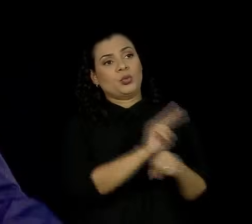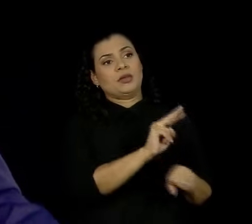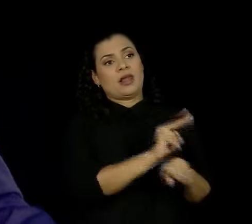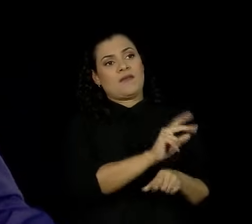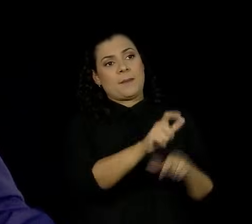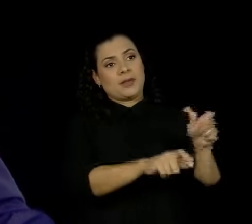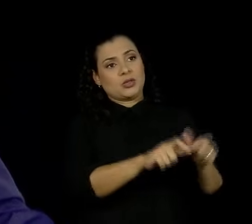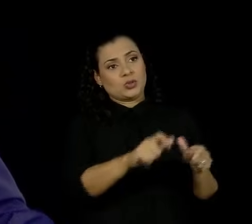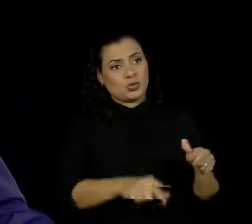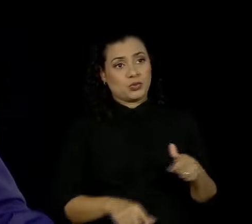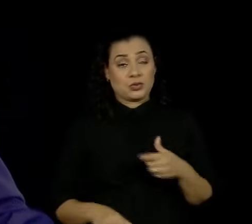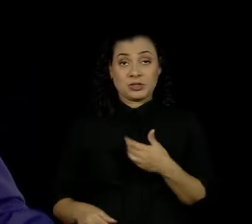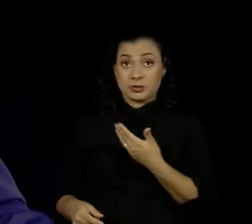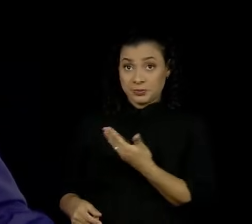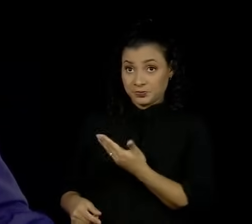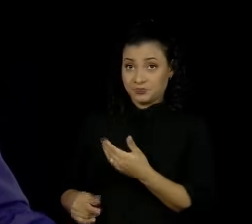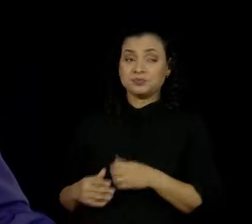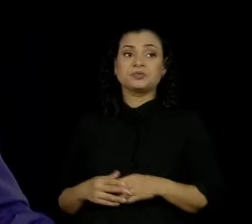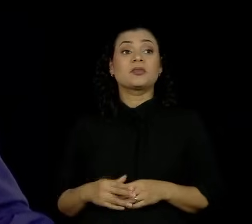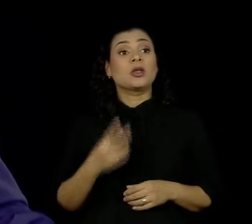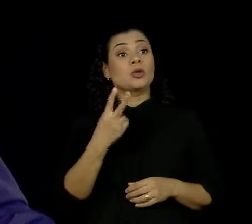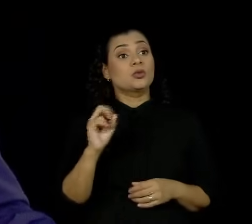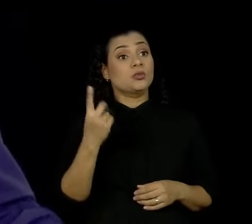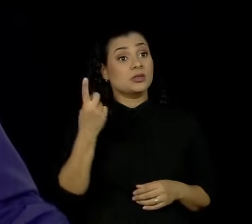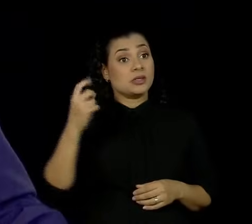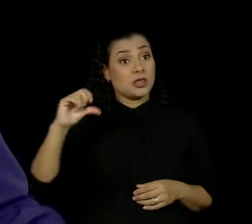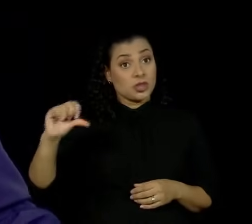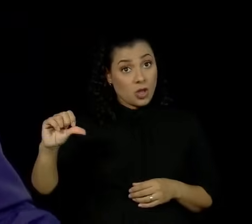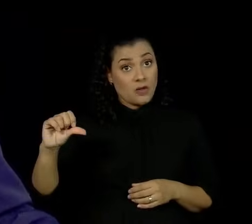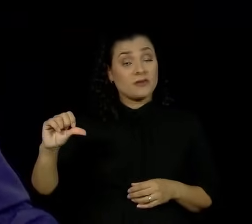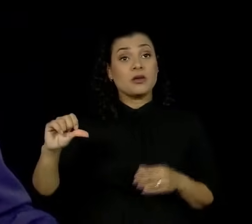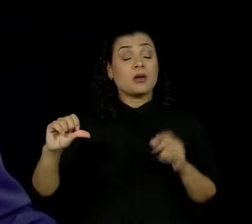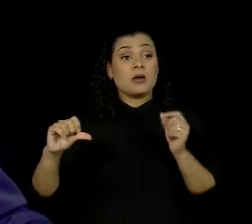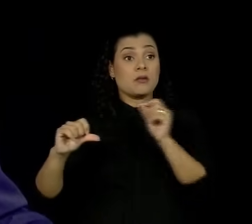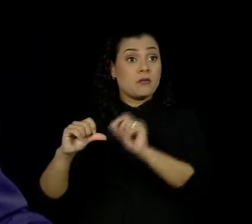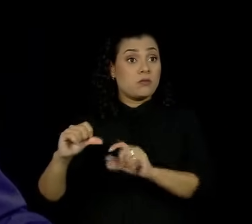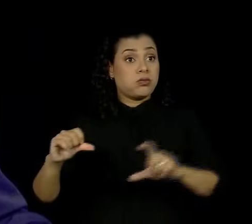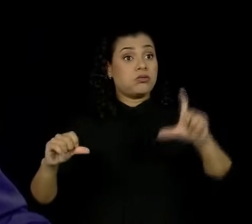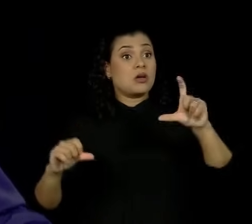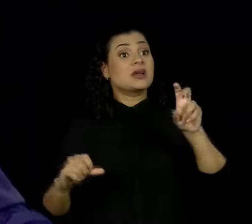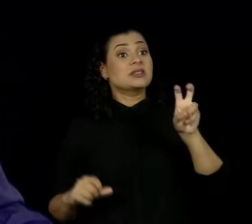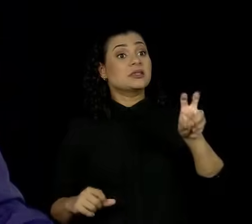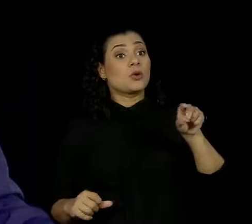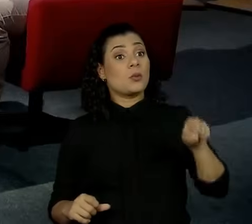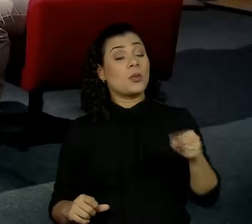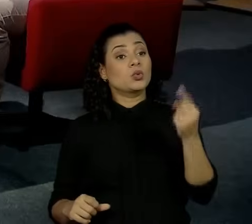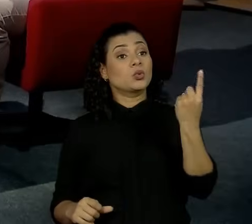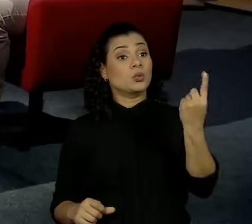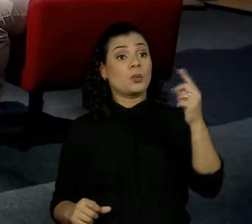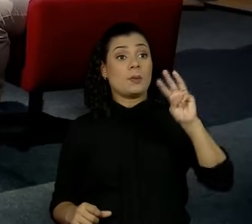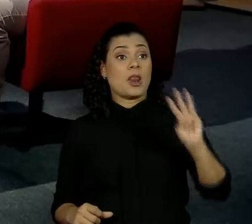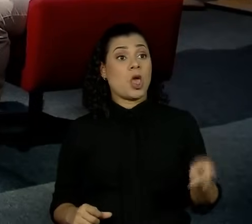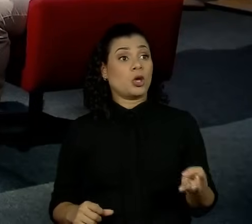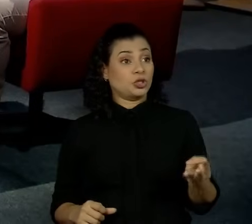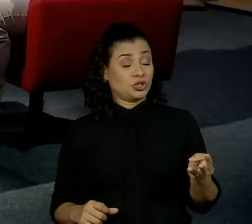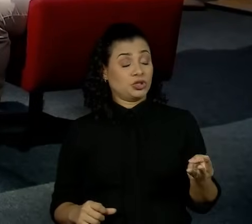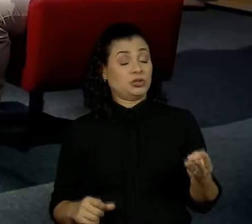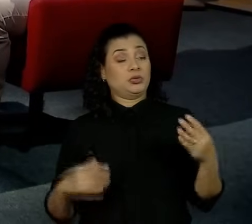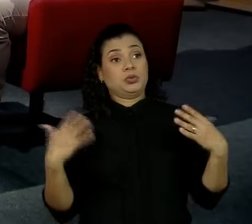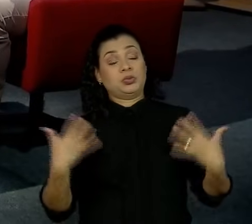de algum idoso na família. Em 2019, o número cresceu para 5,1 milhões. É uma